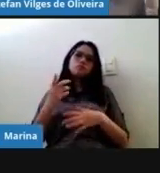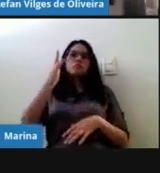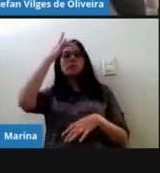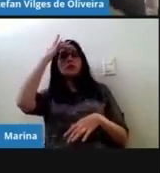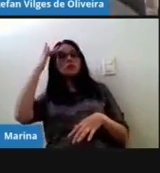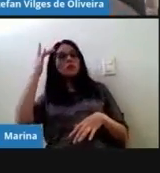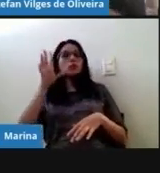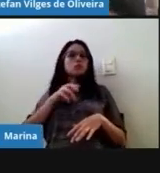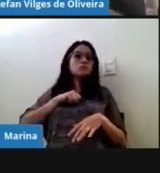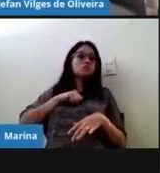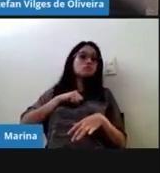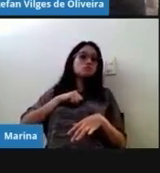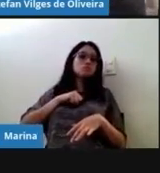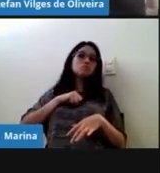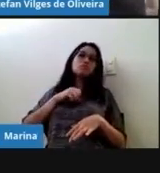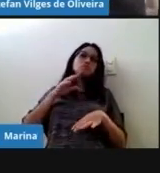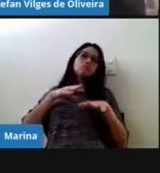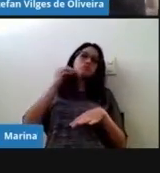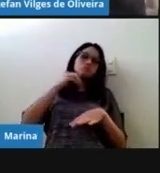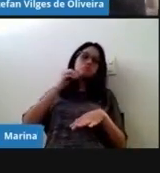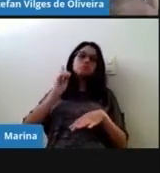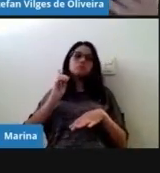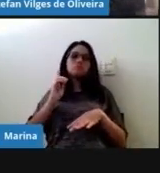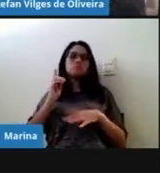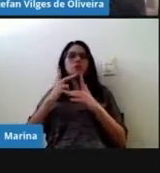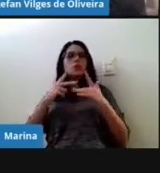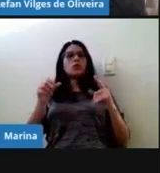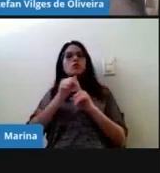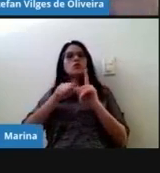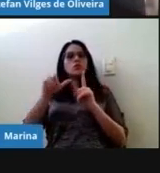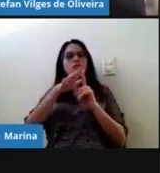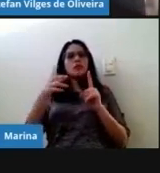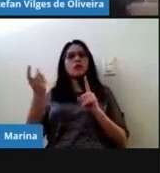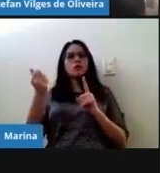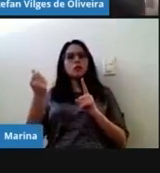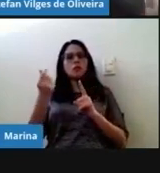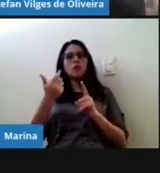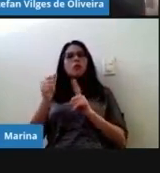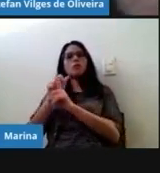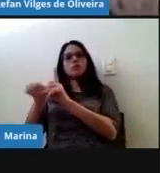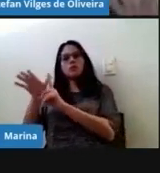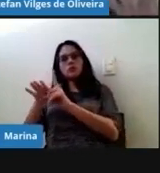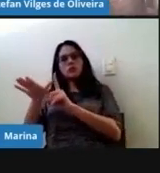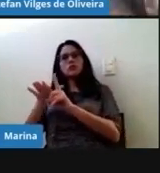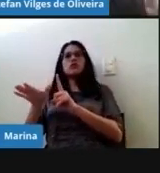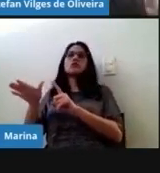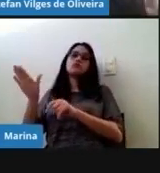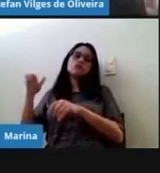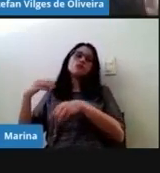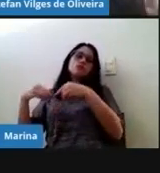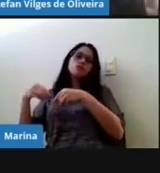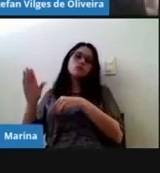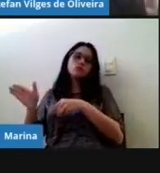humanos suscetíveis, fatores socioeconômicos e sociais, como a gente discutiu dentro desse